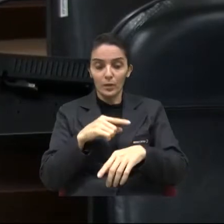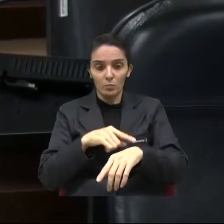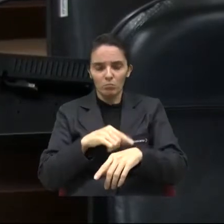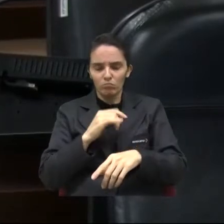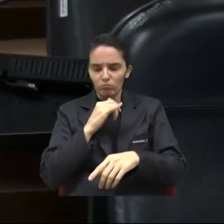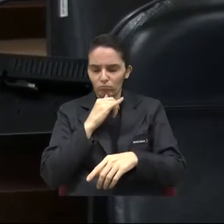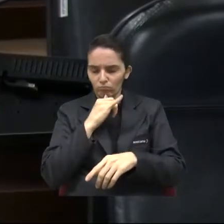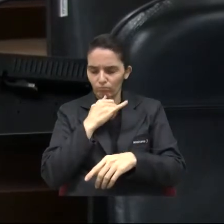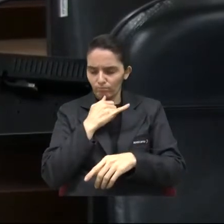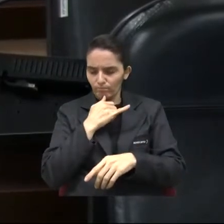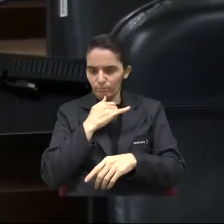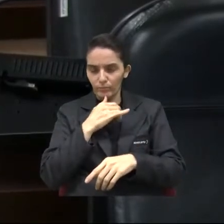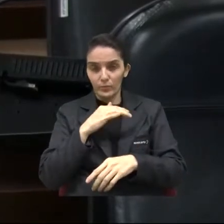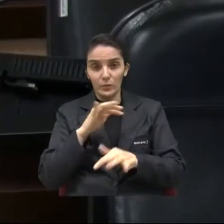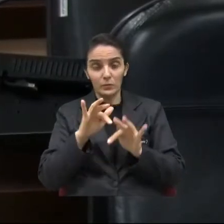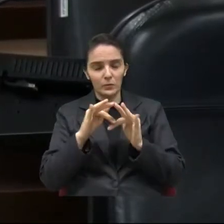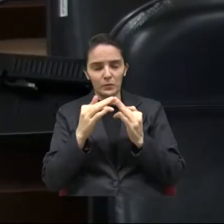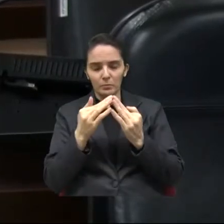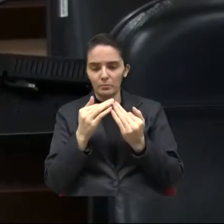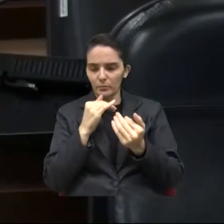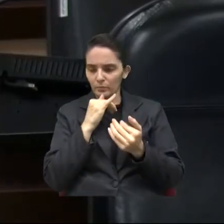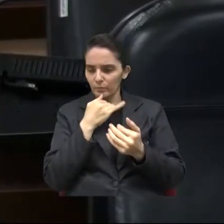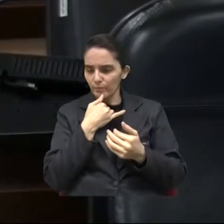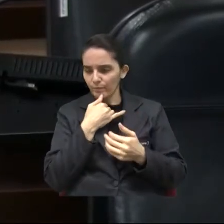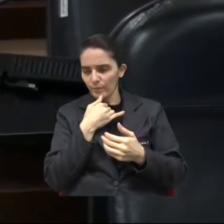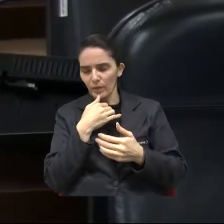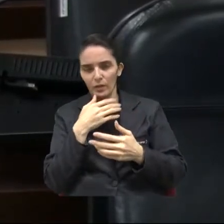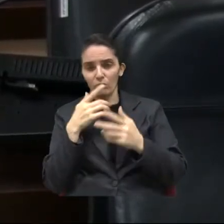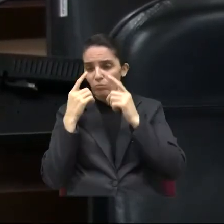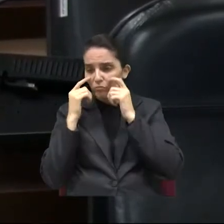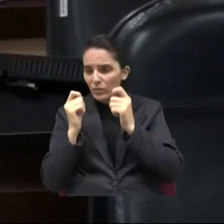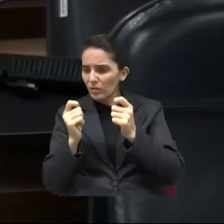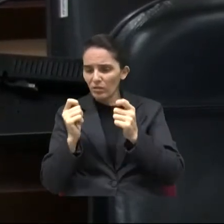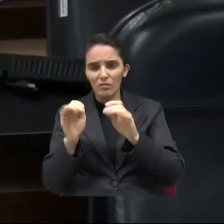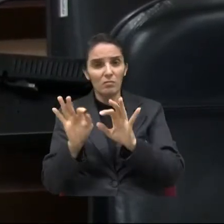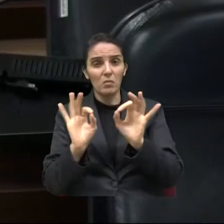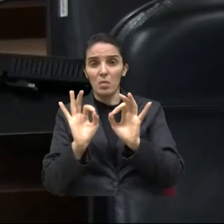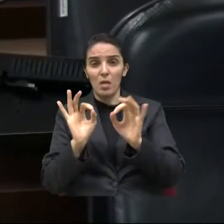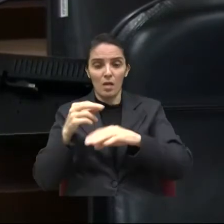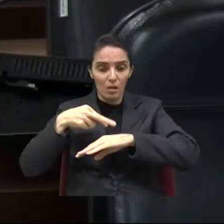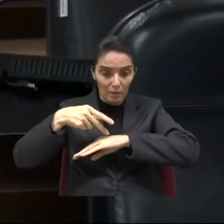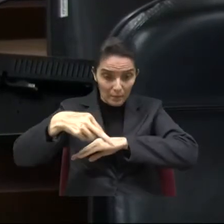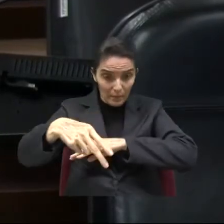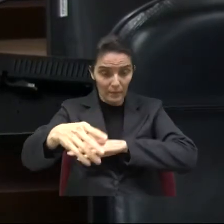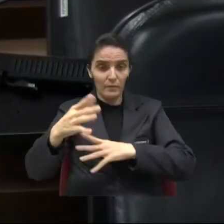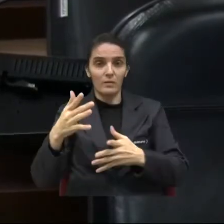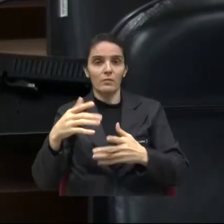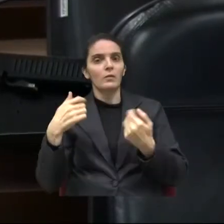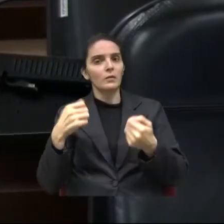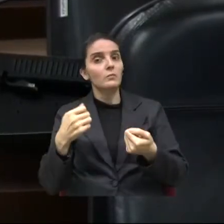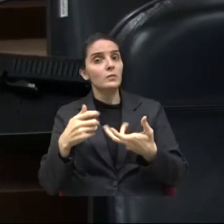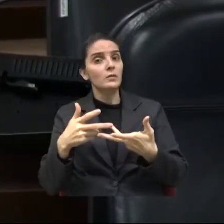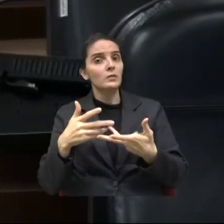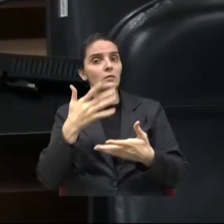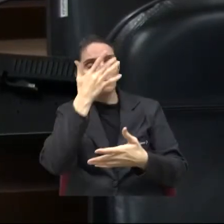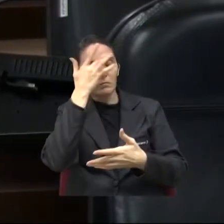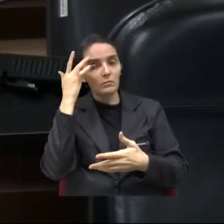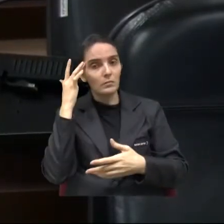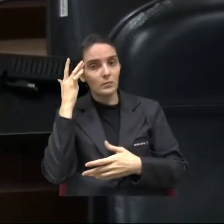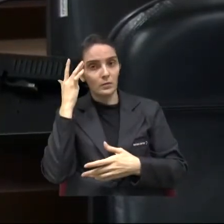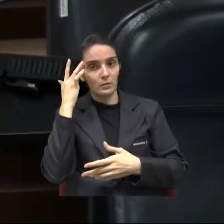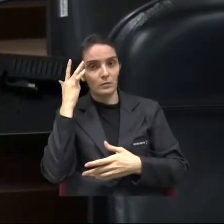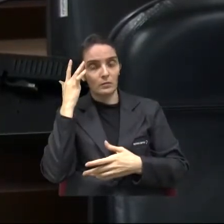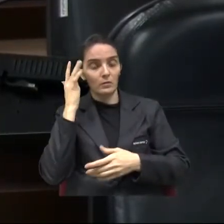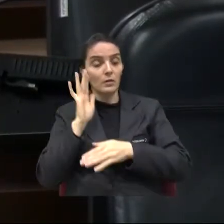está ali desatenta, totalmente atordoada para atravessar a rua, que tenha a ajuda de um agente de